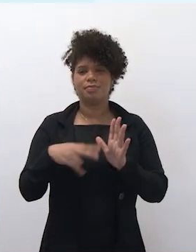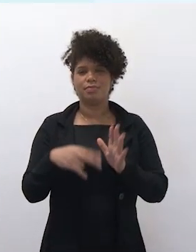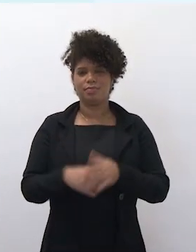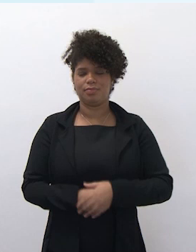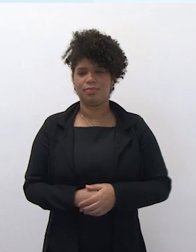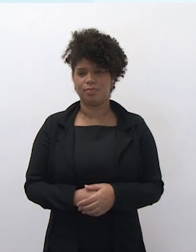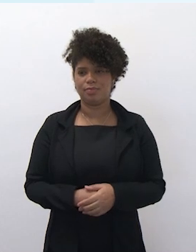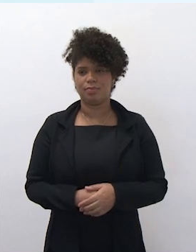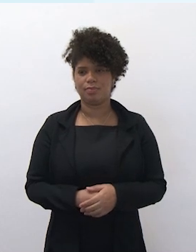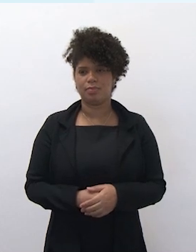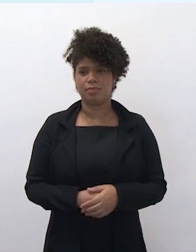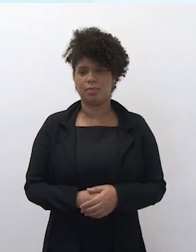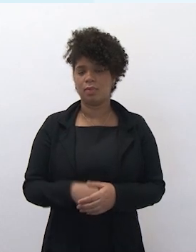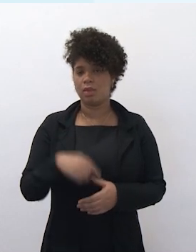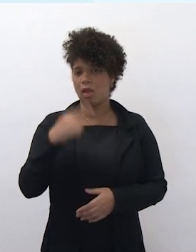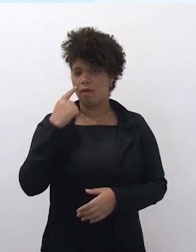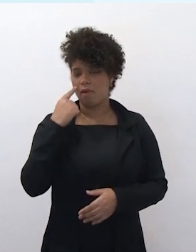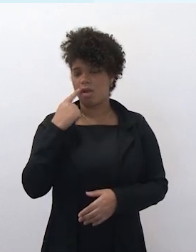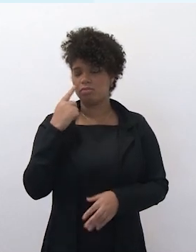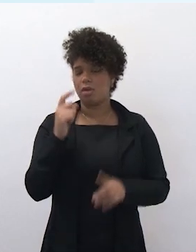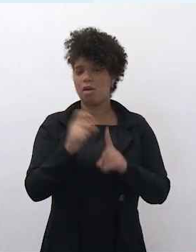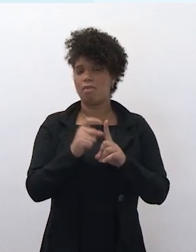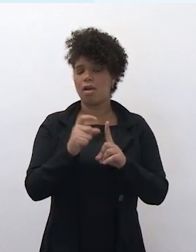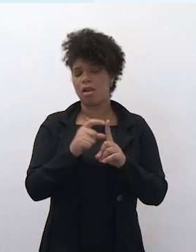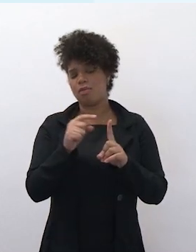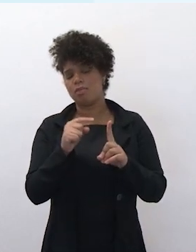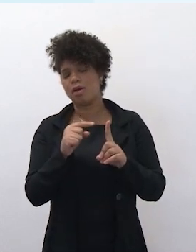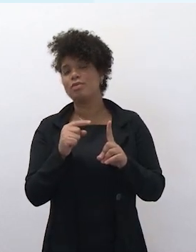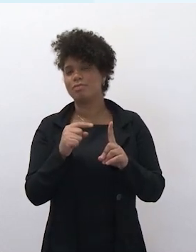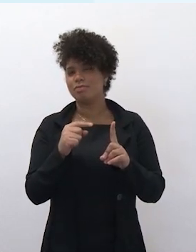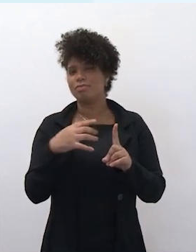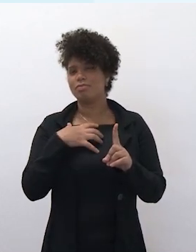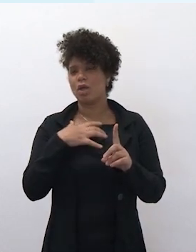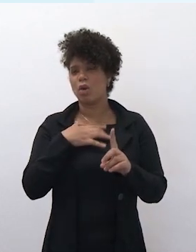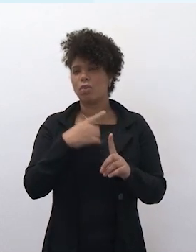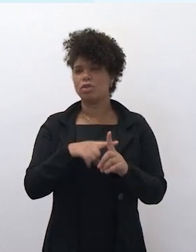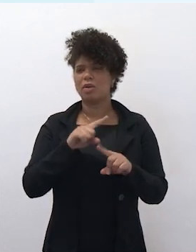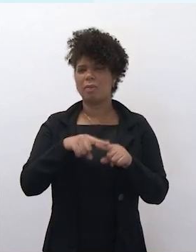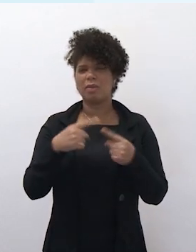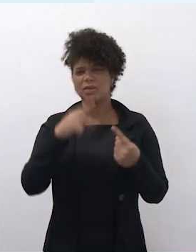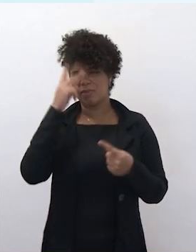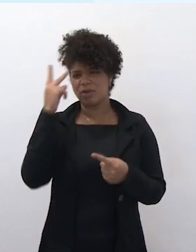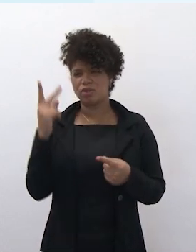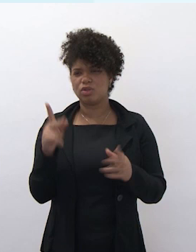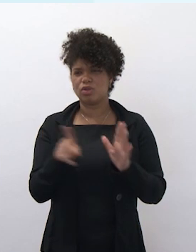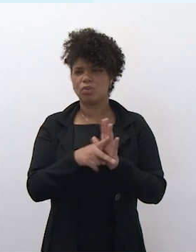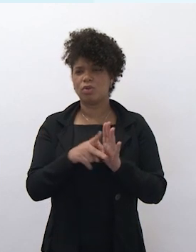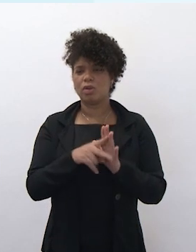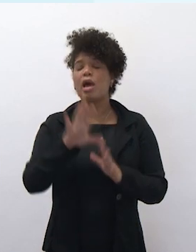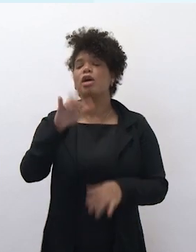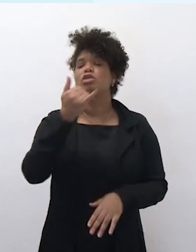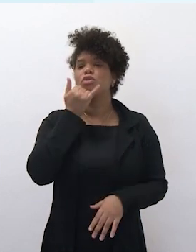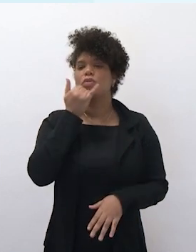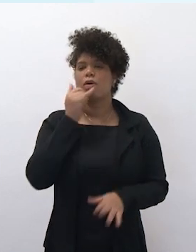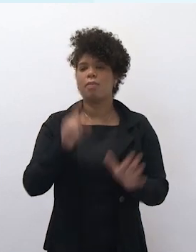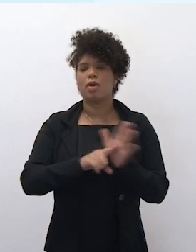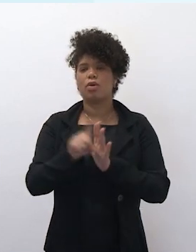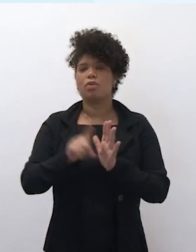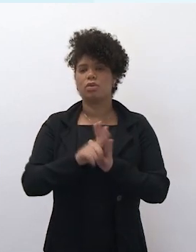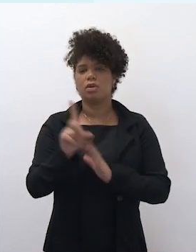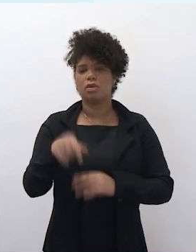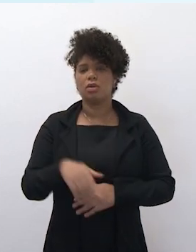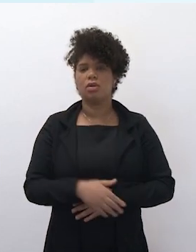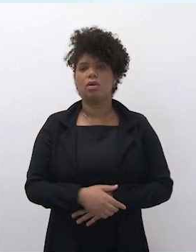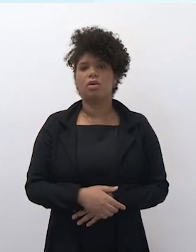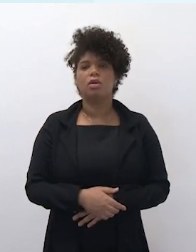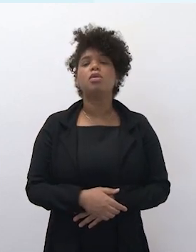tom positivo que o termo sugere, como explicar esse uso corriqueiro e ao mesmo tempo... É uma pergunta, tá? Então, vamos lá.